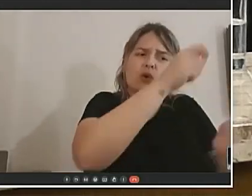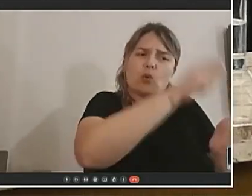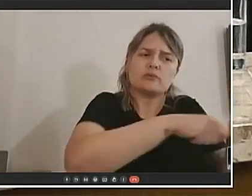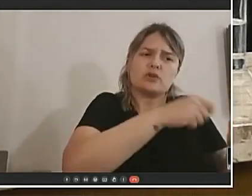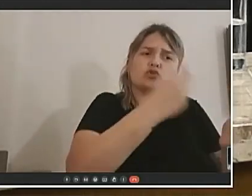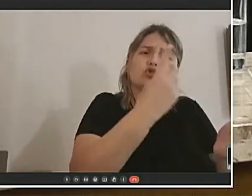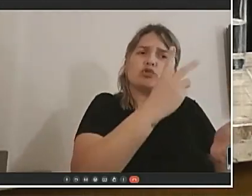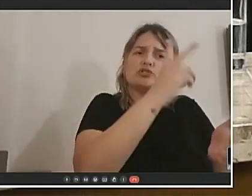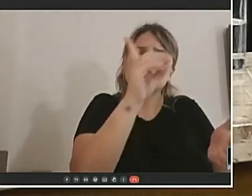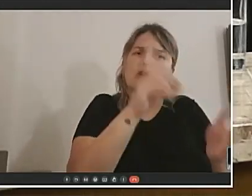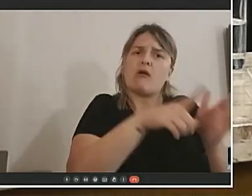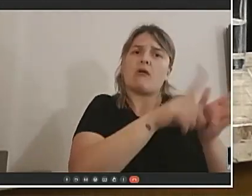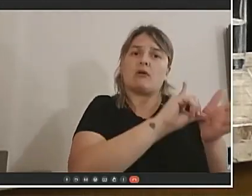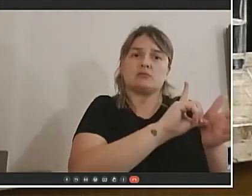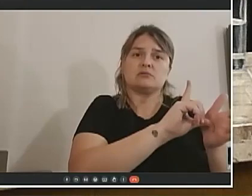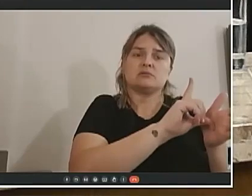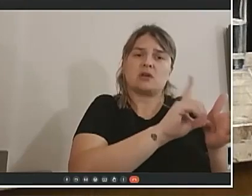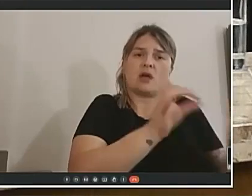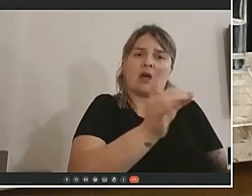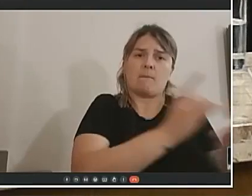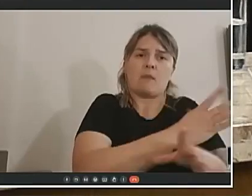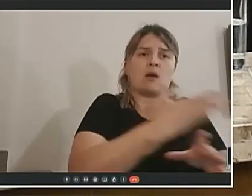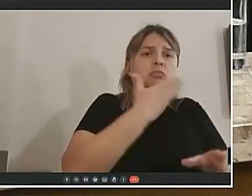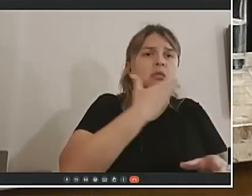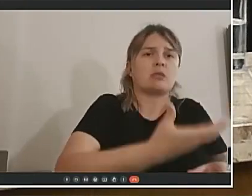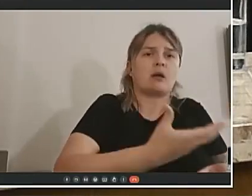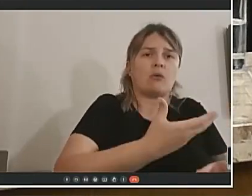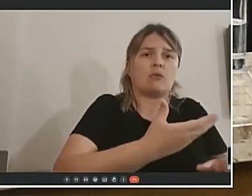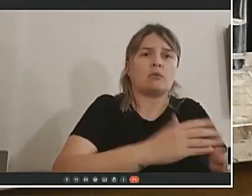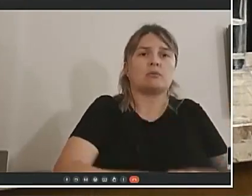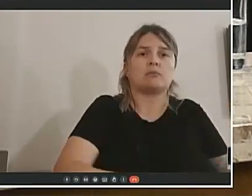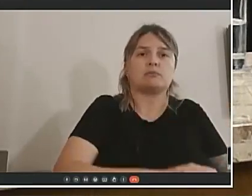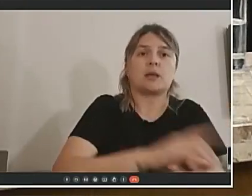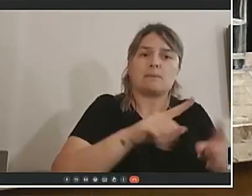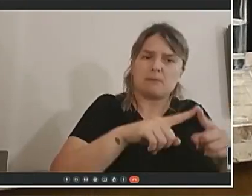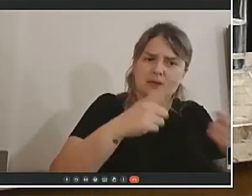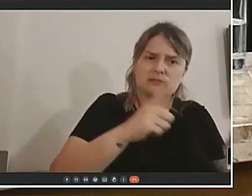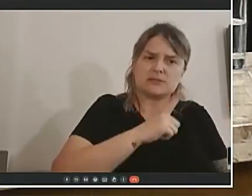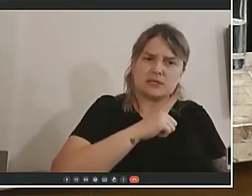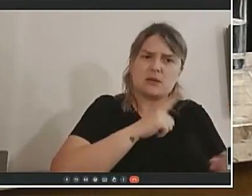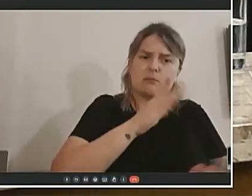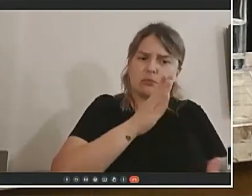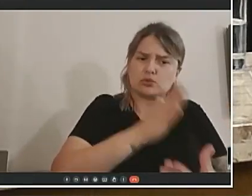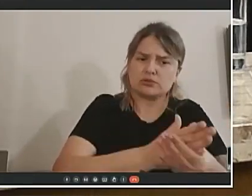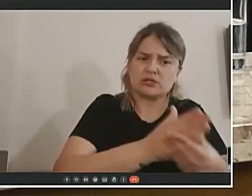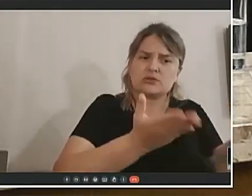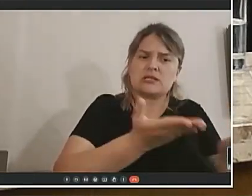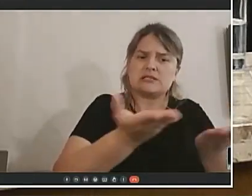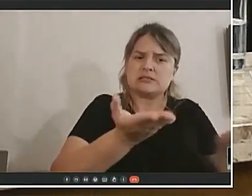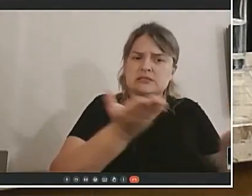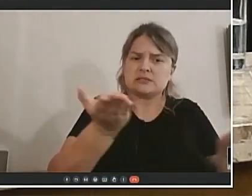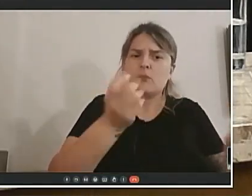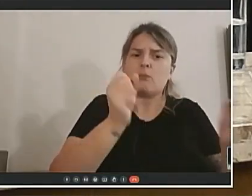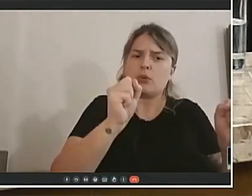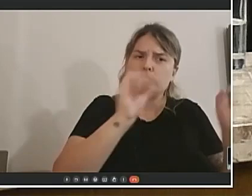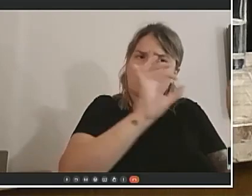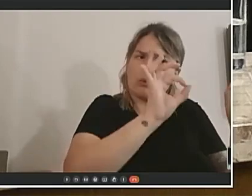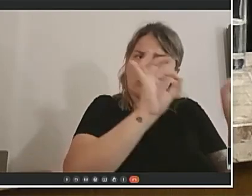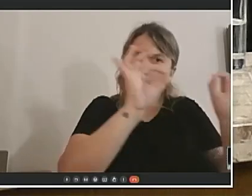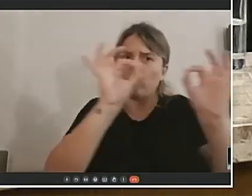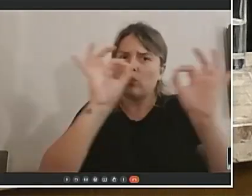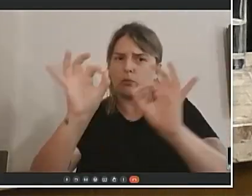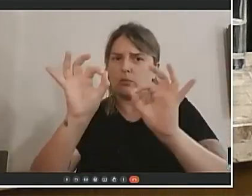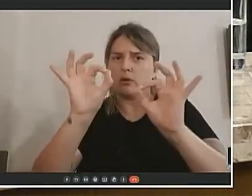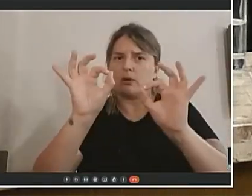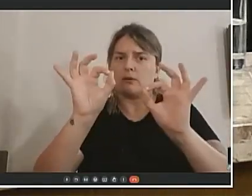encerrar a o mandato em 2020 mas existe um processo de licitação que você pode ir acompanhando